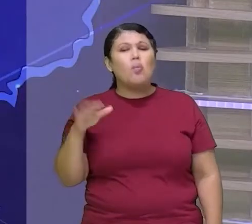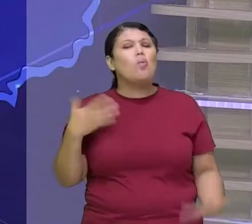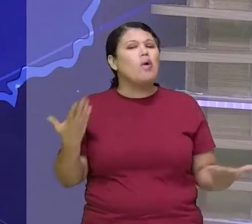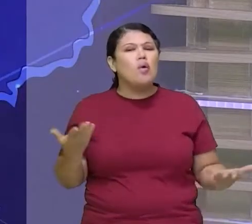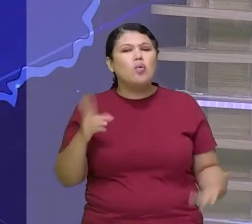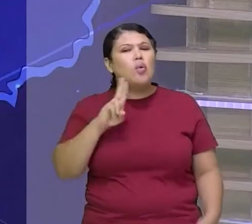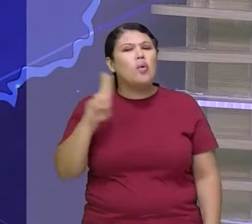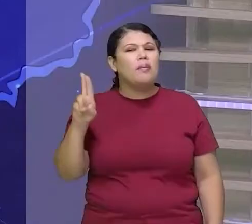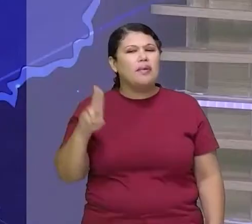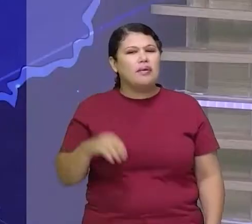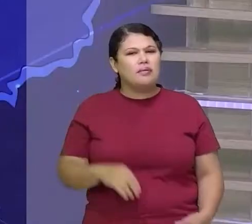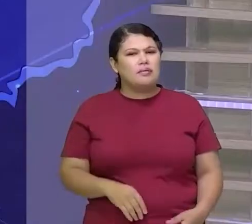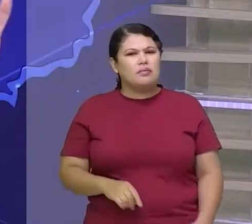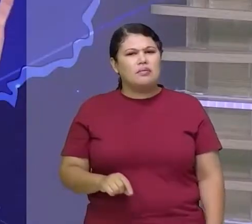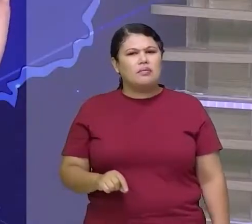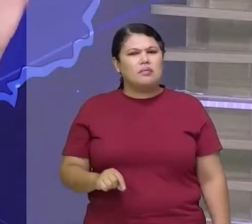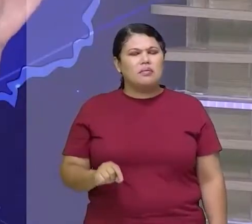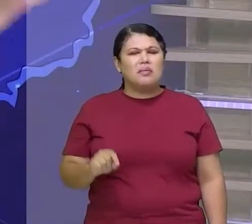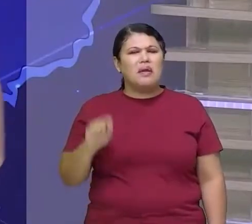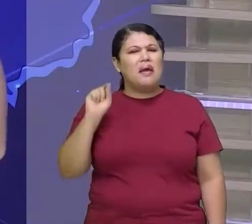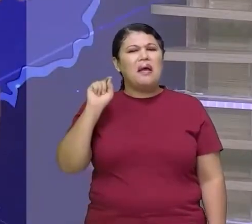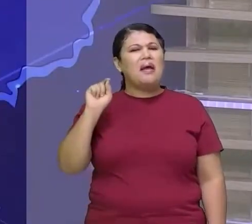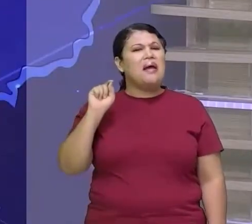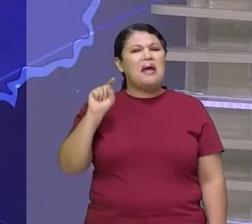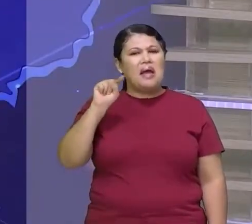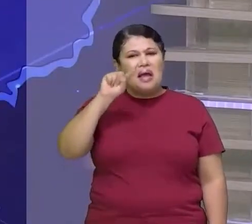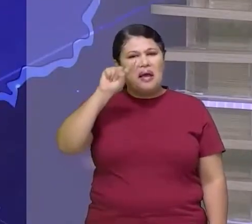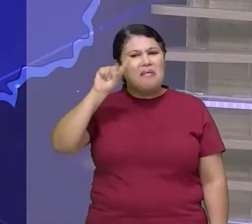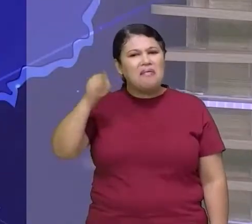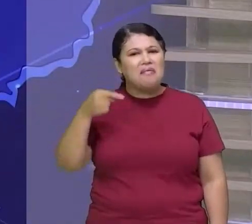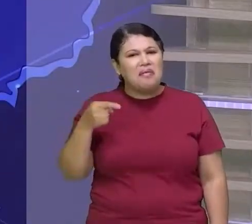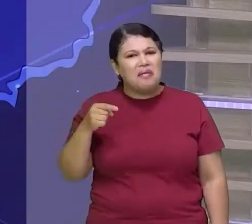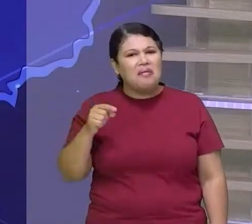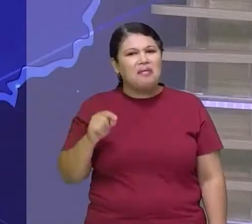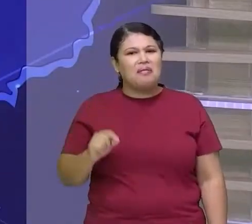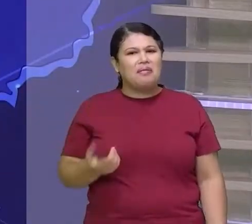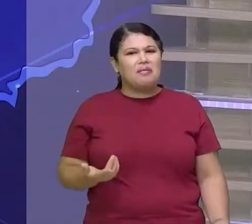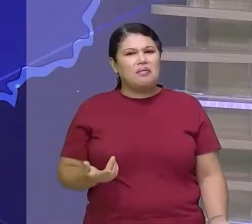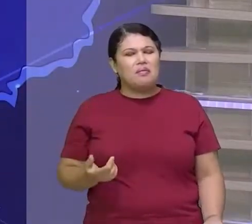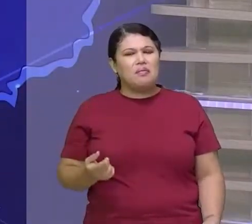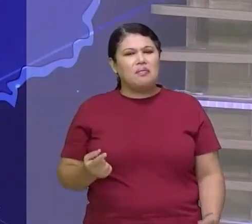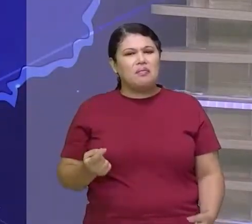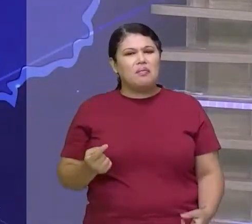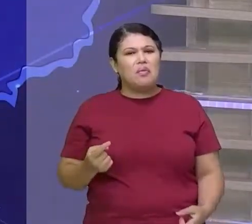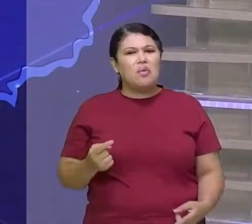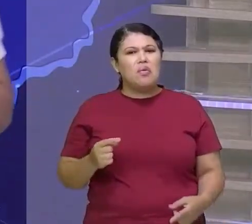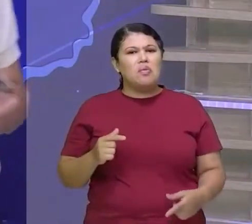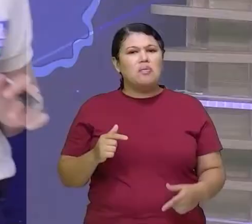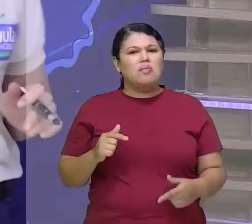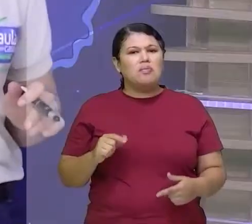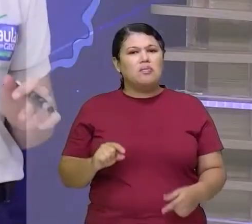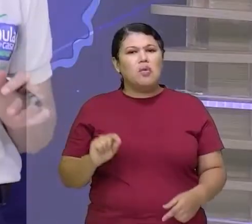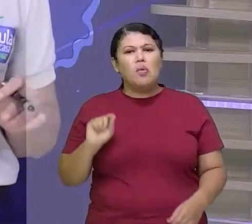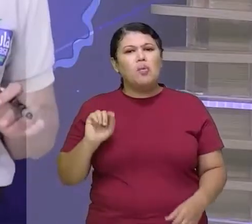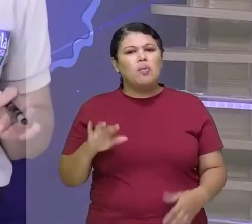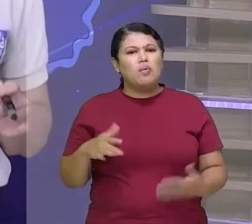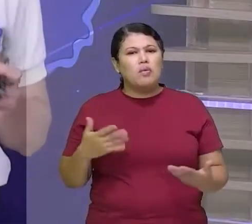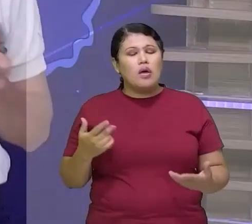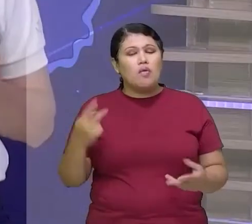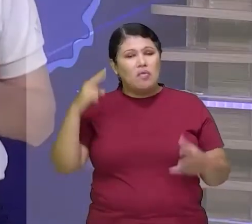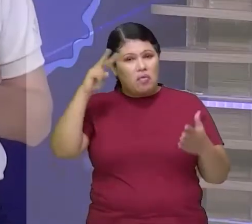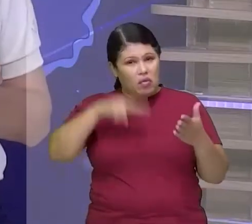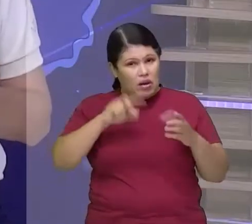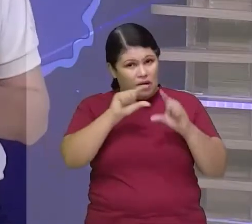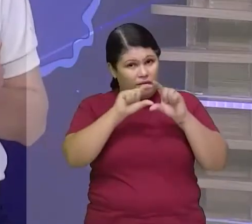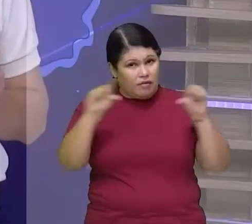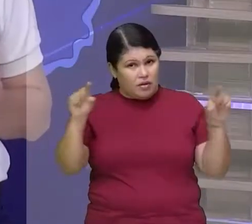são? Quem é esse sinal de pontuação? Vamos dizer assim, qual é a função dele? Vou ler duas frases